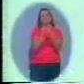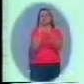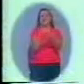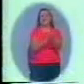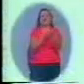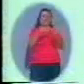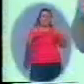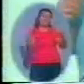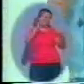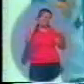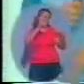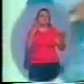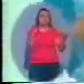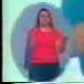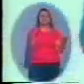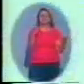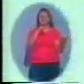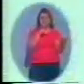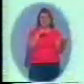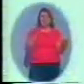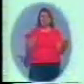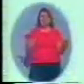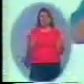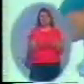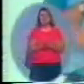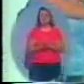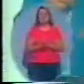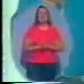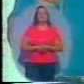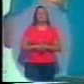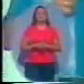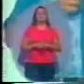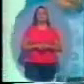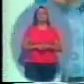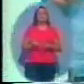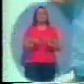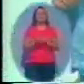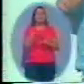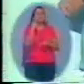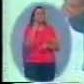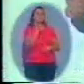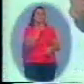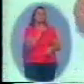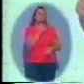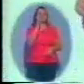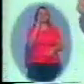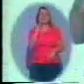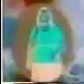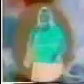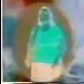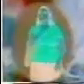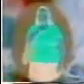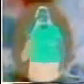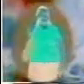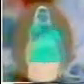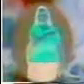Outra vez também o Tiago e João chegaram, Senhor, lá na Samaria, eles não quiseram aceitar o Evangelho. O Senhor quiser, nós